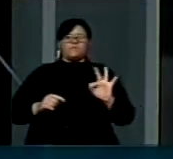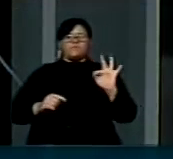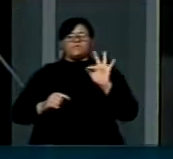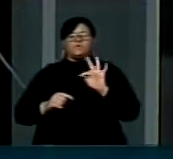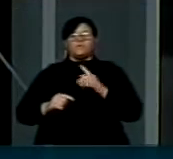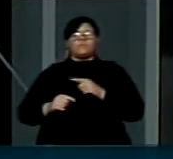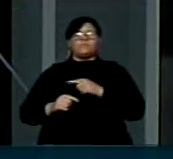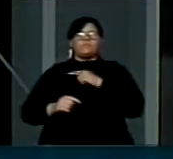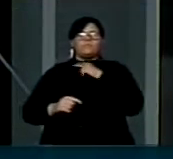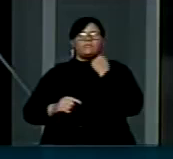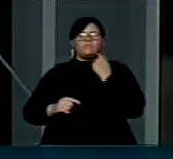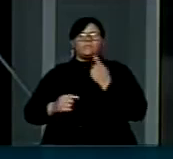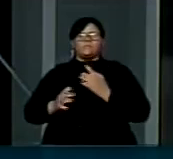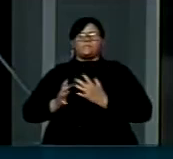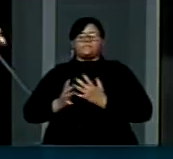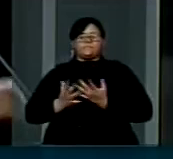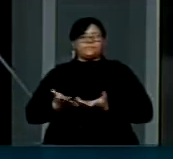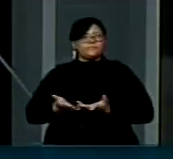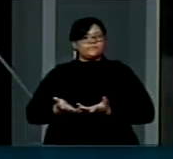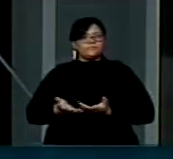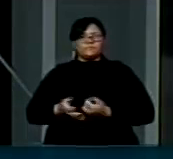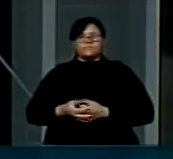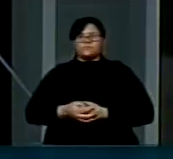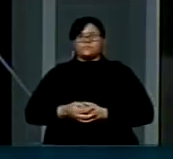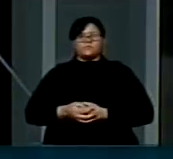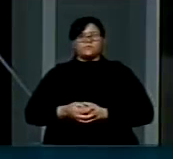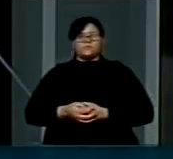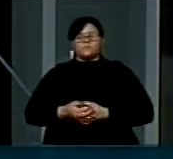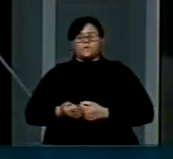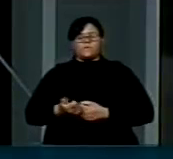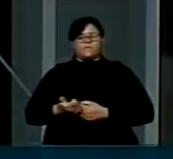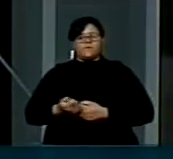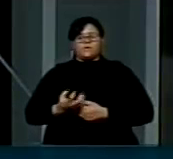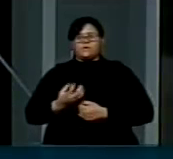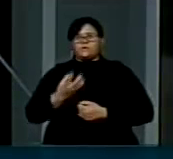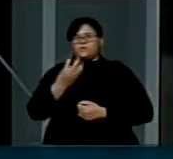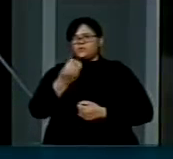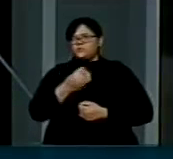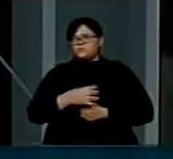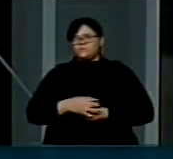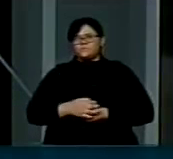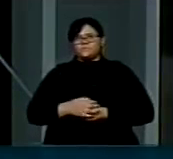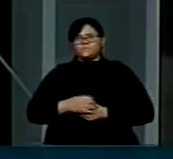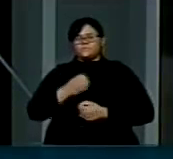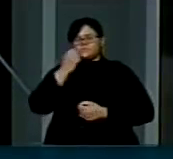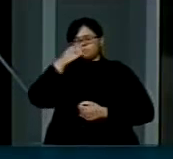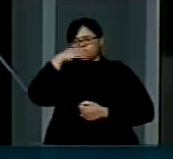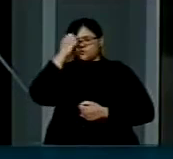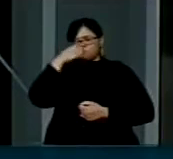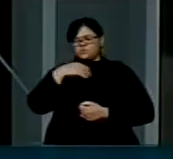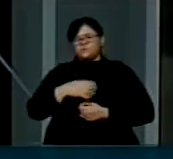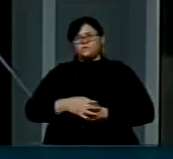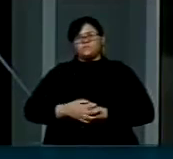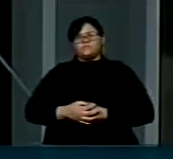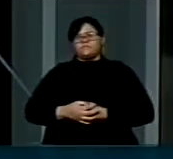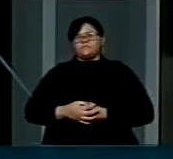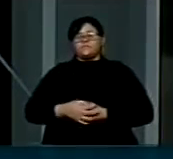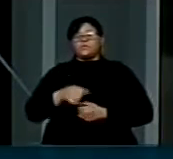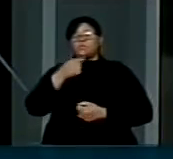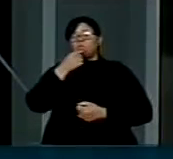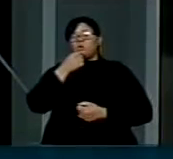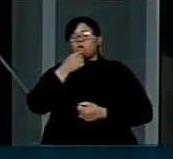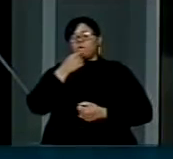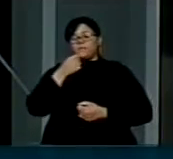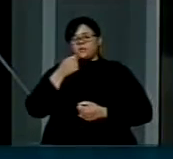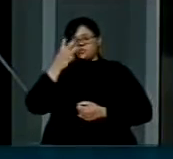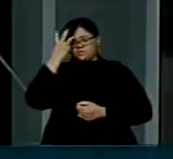assassinado de maneira covarde, de maneira brutal, por um homem que dali a